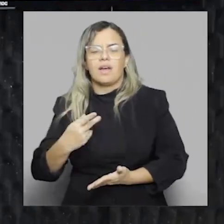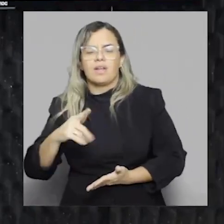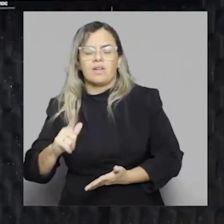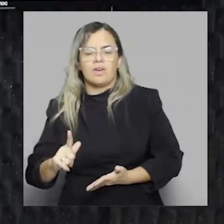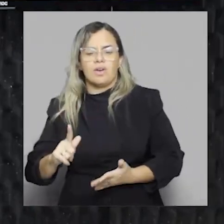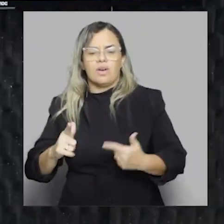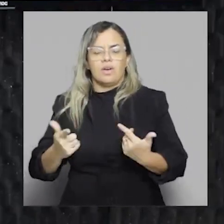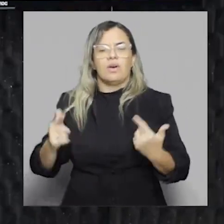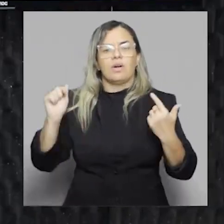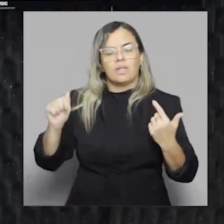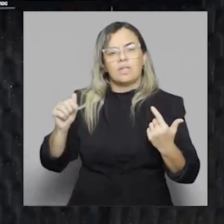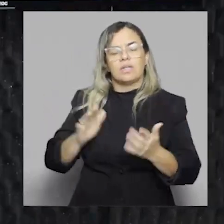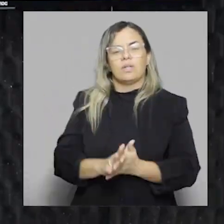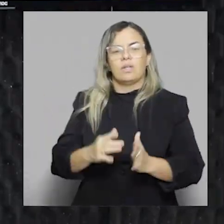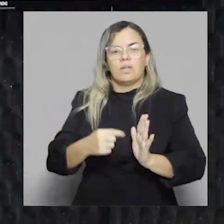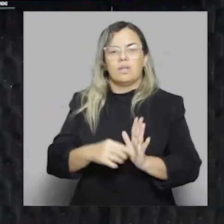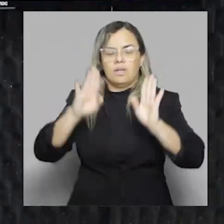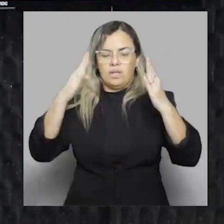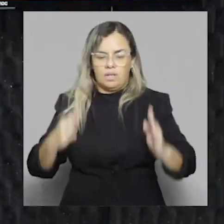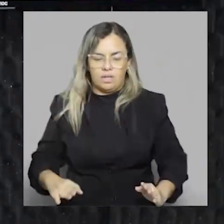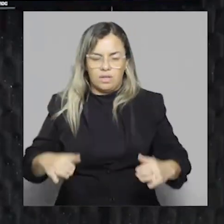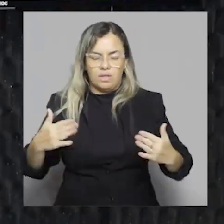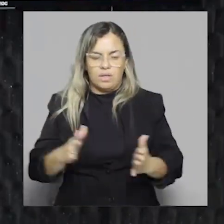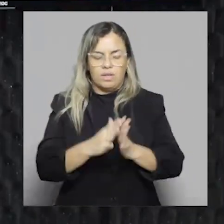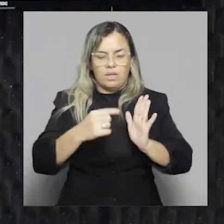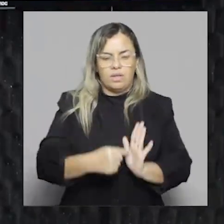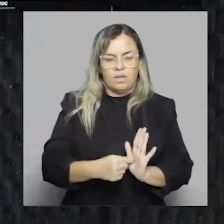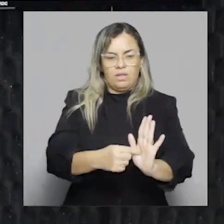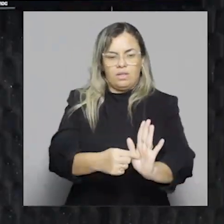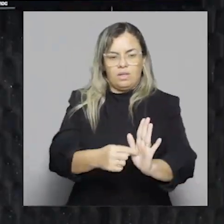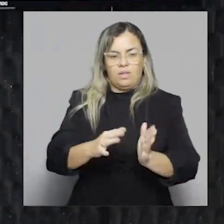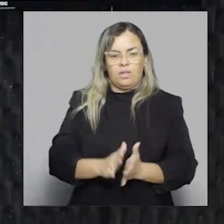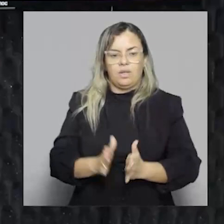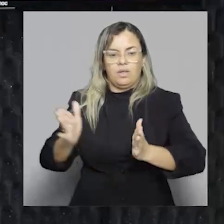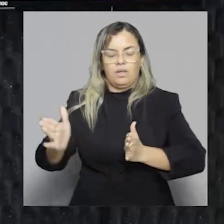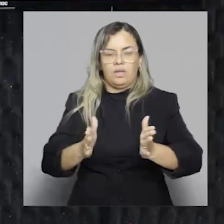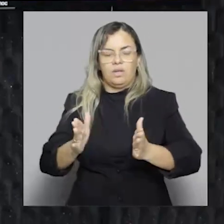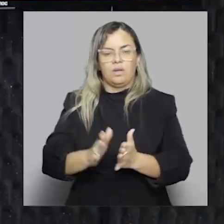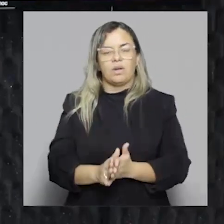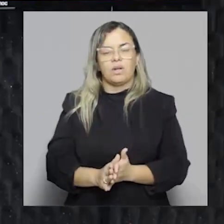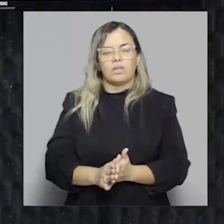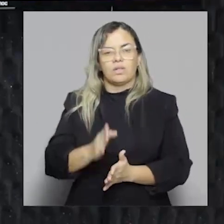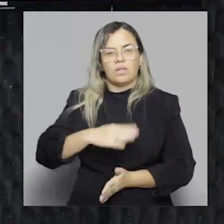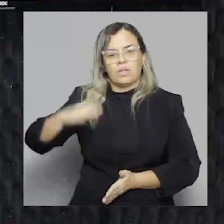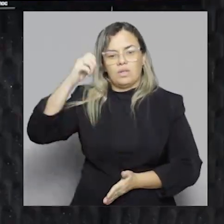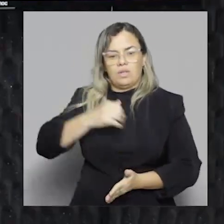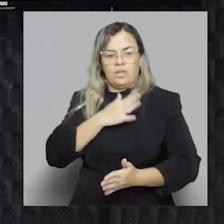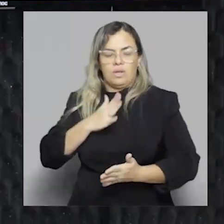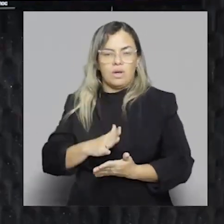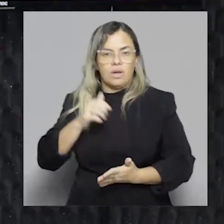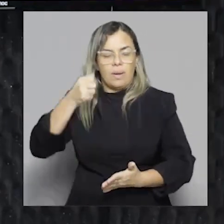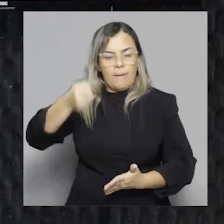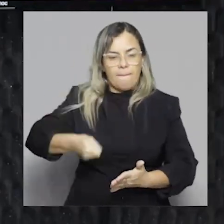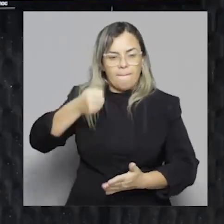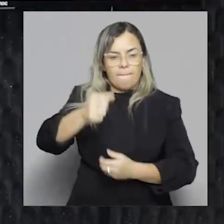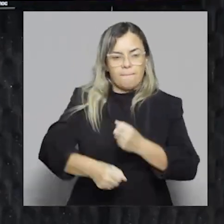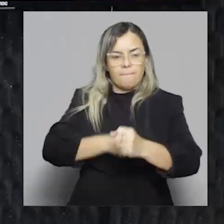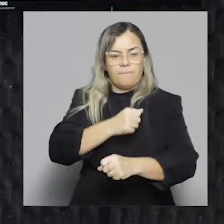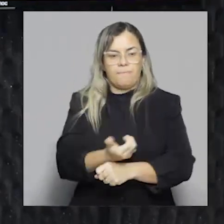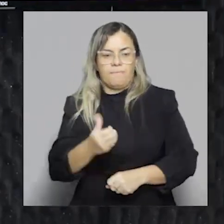a questão, ele coloca a seguinte situação. Durante a ditadura militar, que começou em 64 e foi até